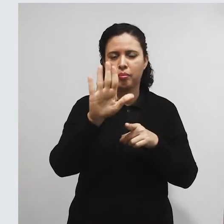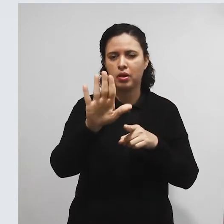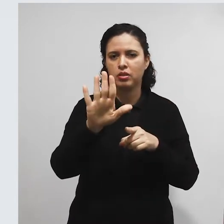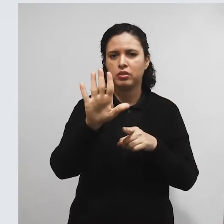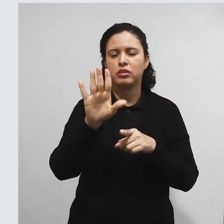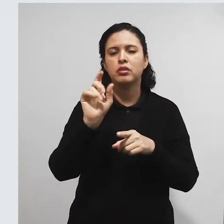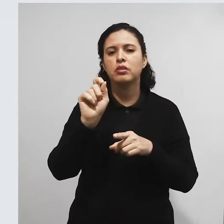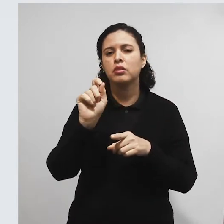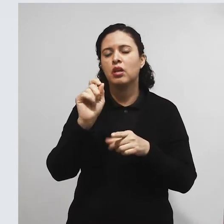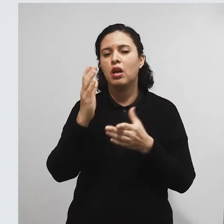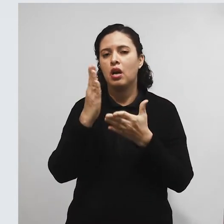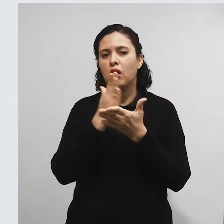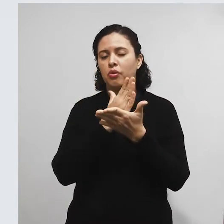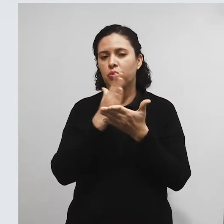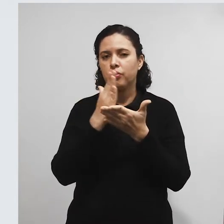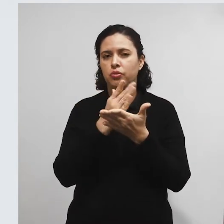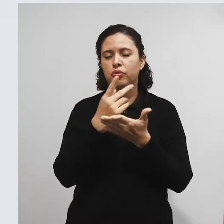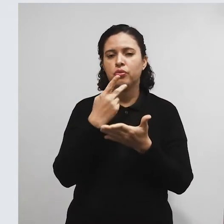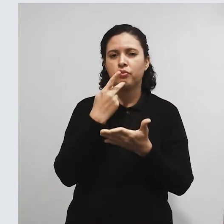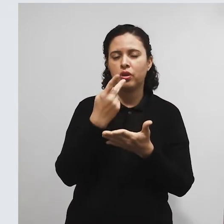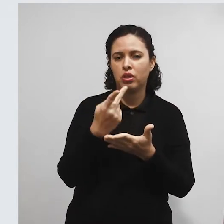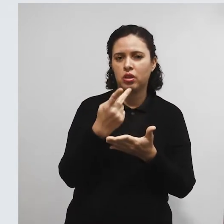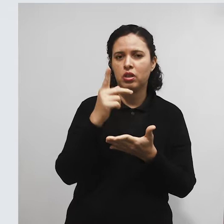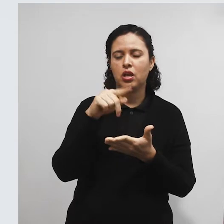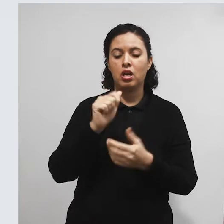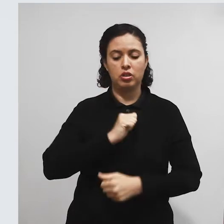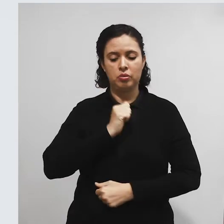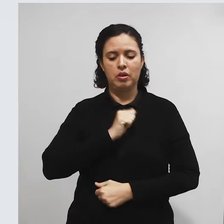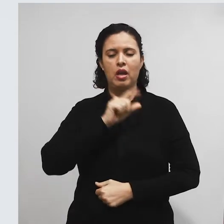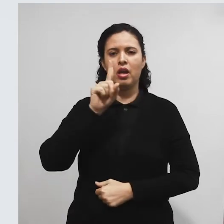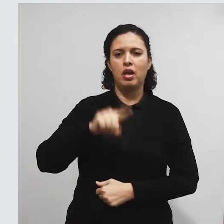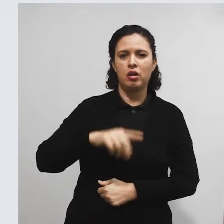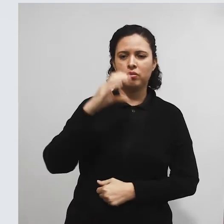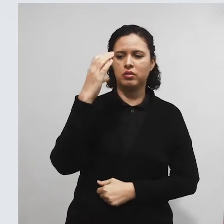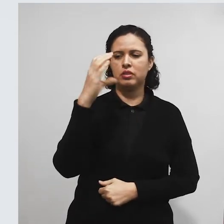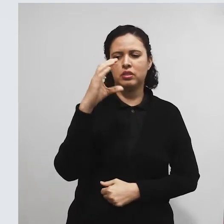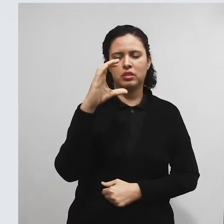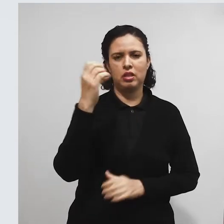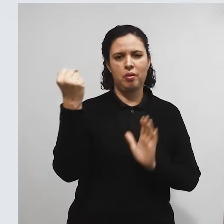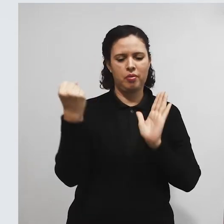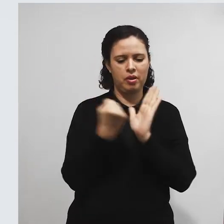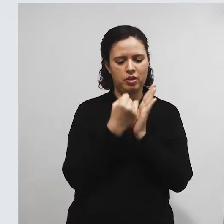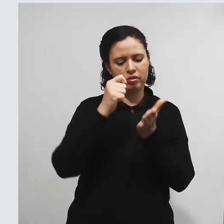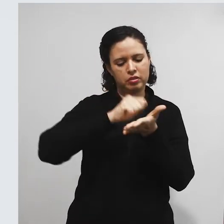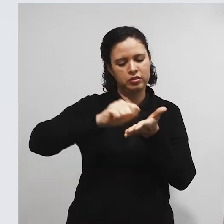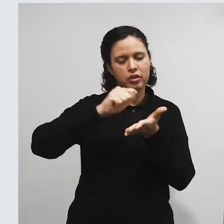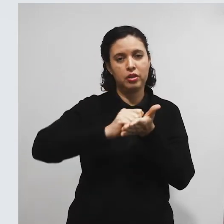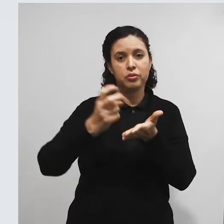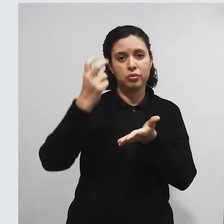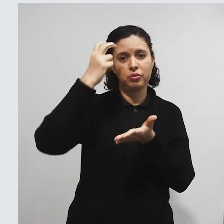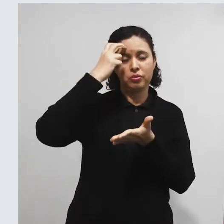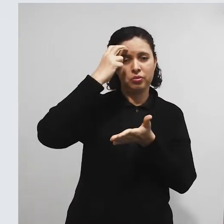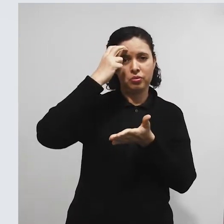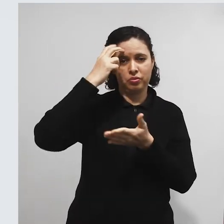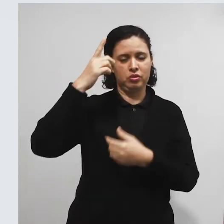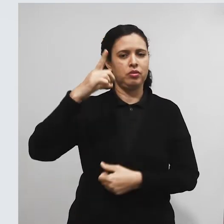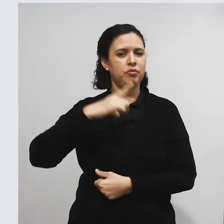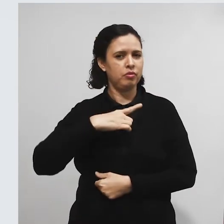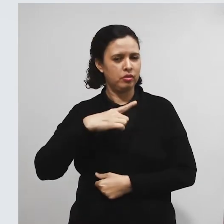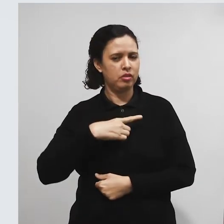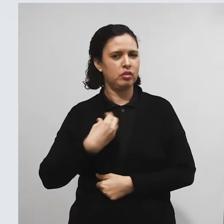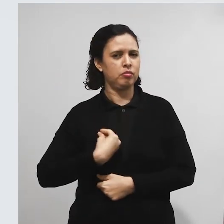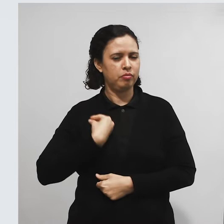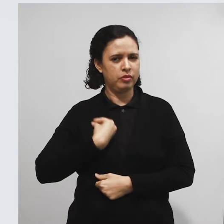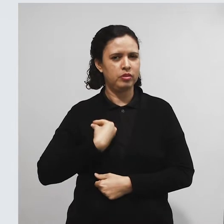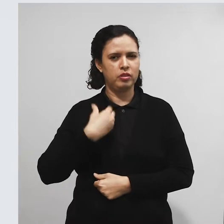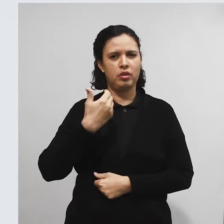o argumento foi uma ciência para registrar as culturas existentes,